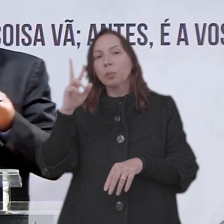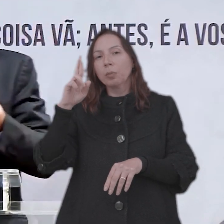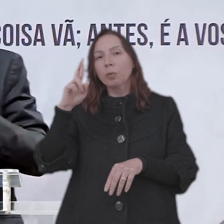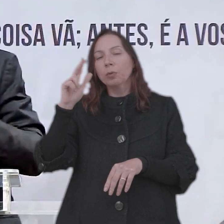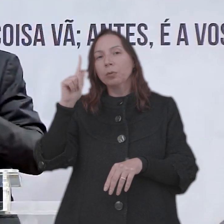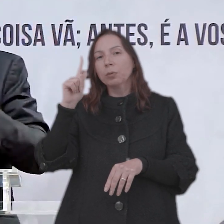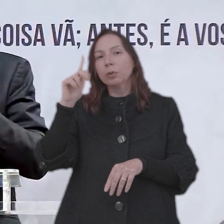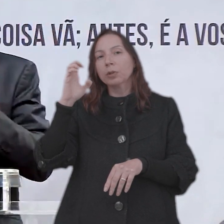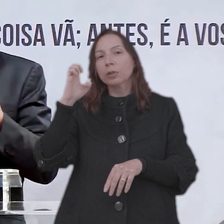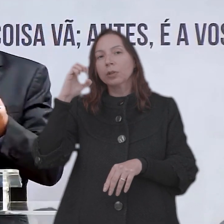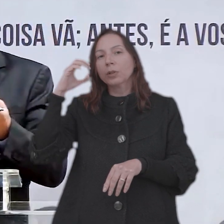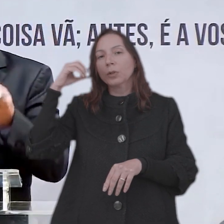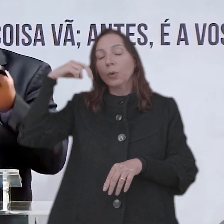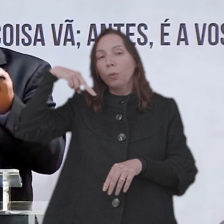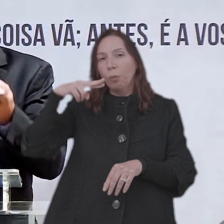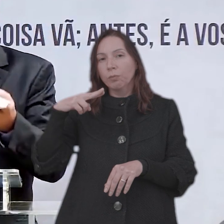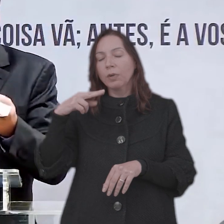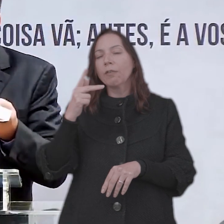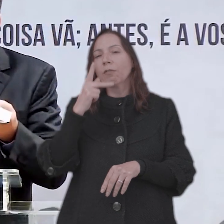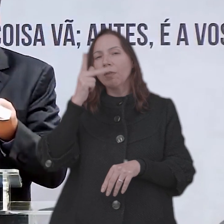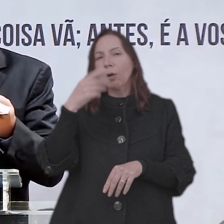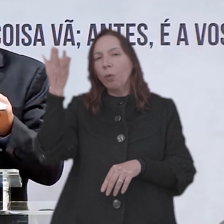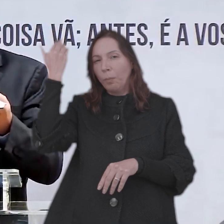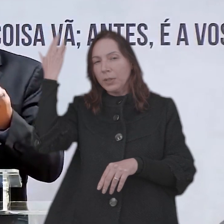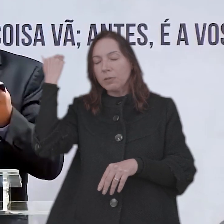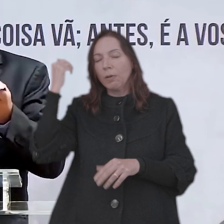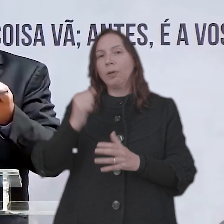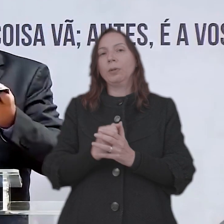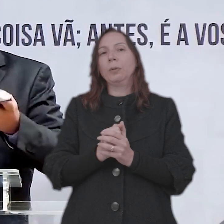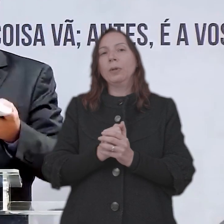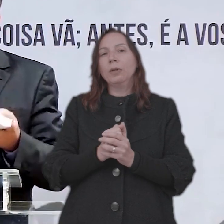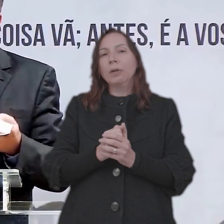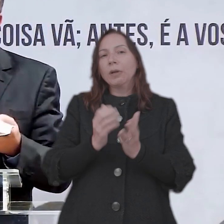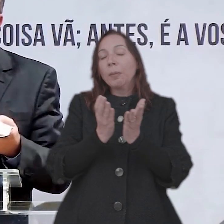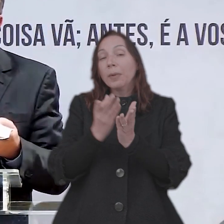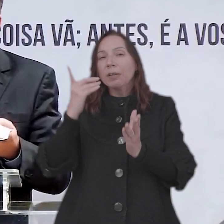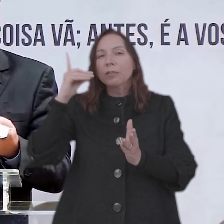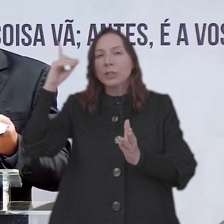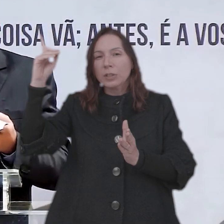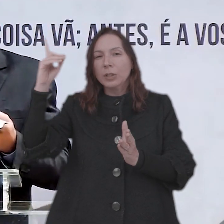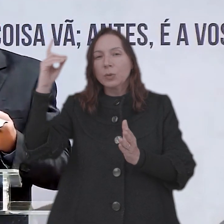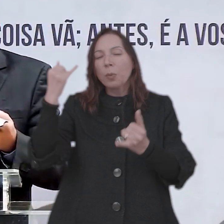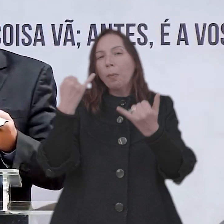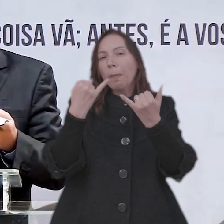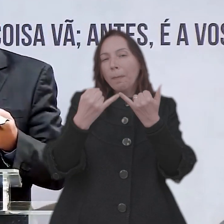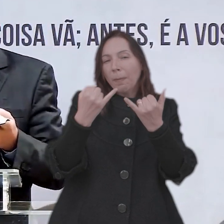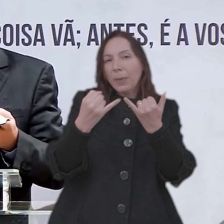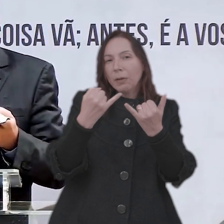Deus é uma espécie de uma farmácia, de uma drogaria.